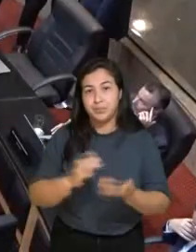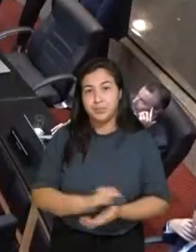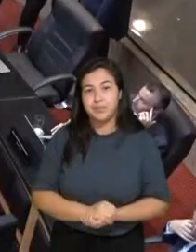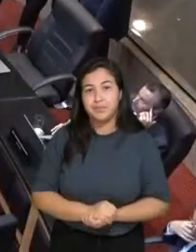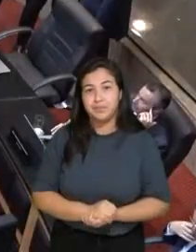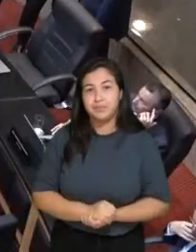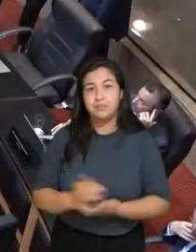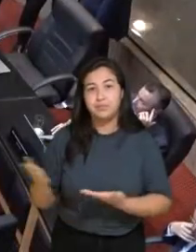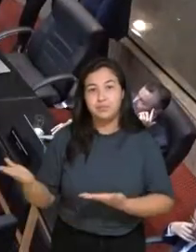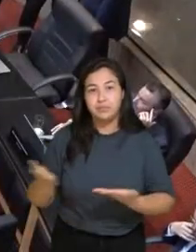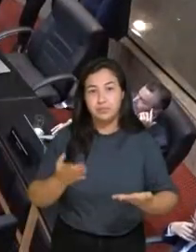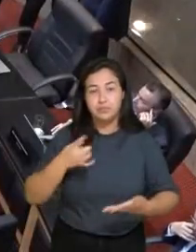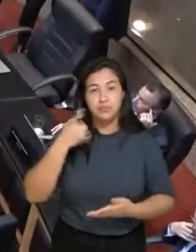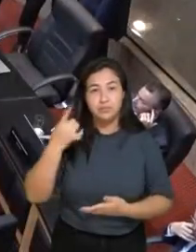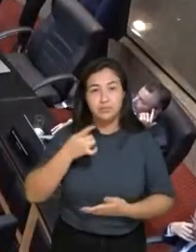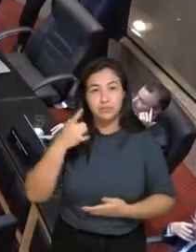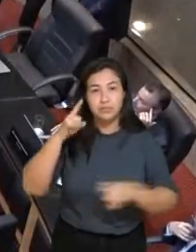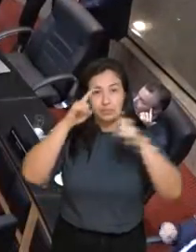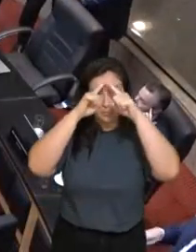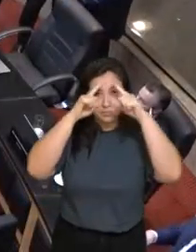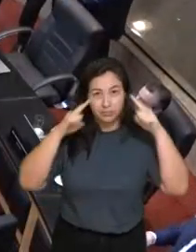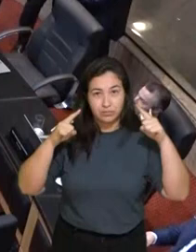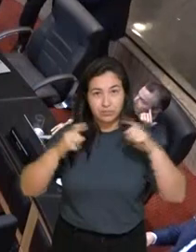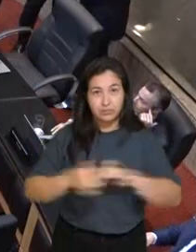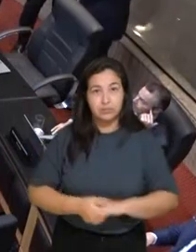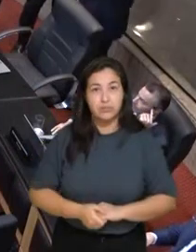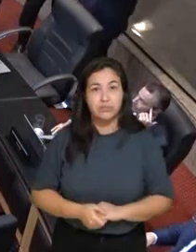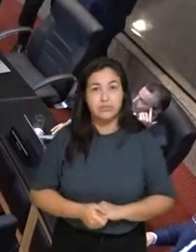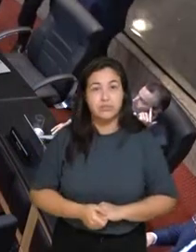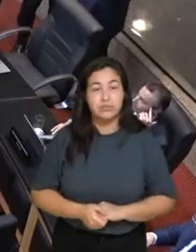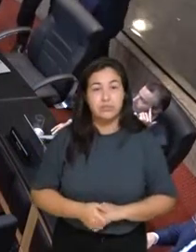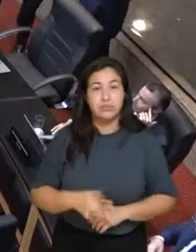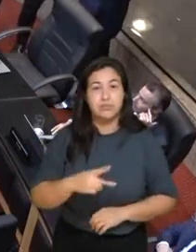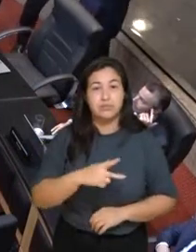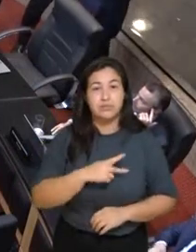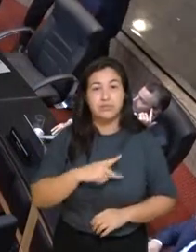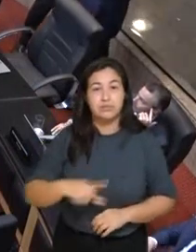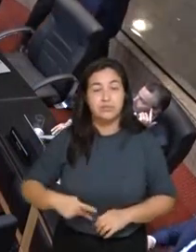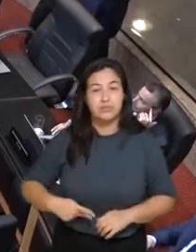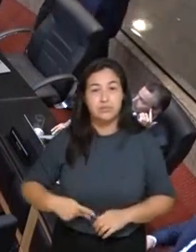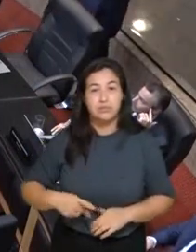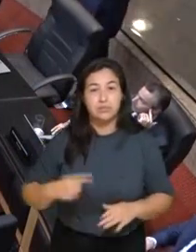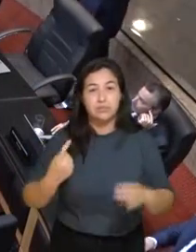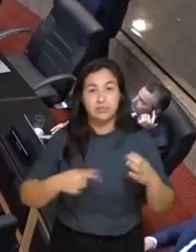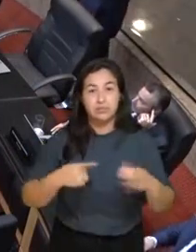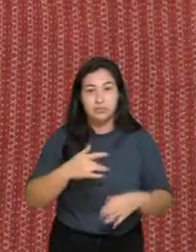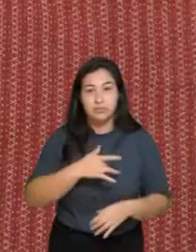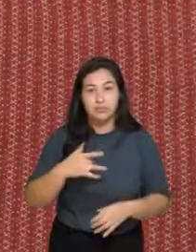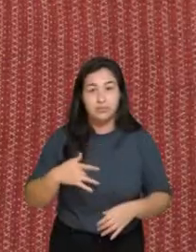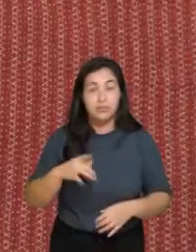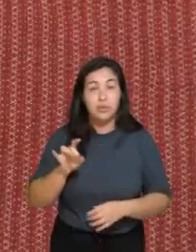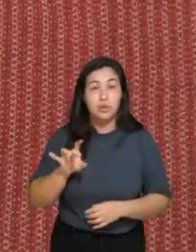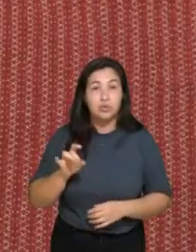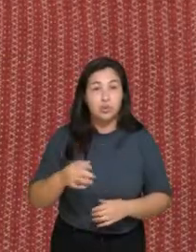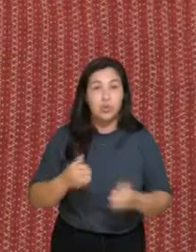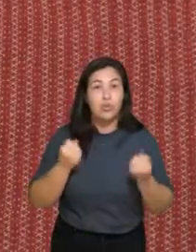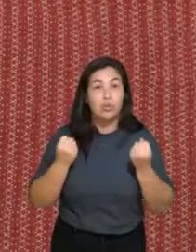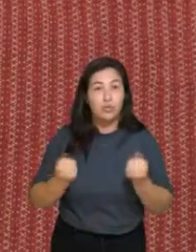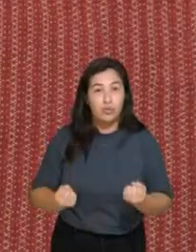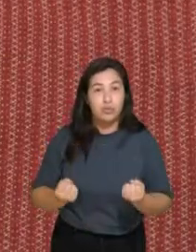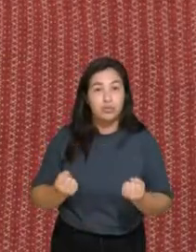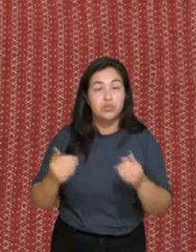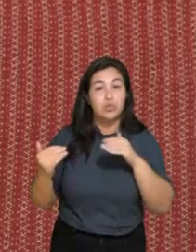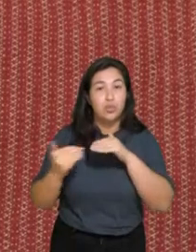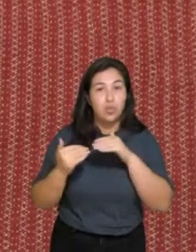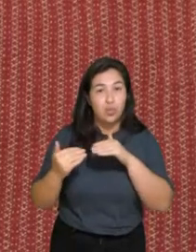discutir a matéria, com a palavra o deputado Neudi Sareta, presidente da Comissão de Saúde. Senhor presidente, muito obrigado. Apenas para reforçar, primeiro,